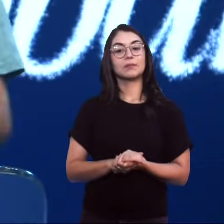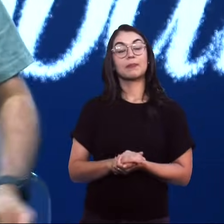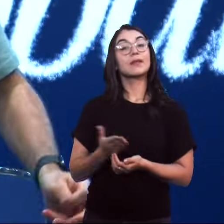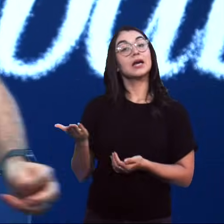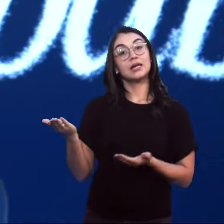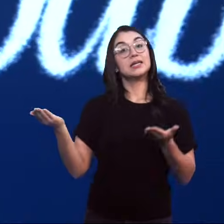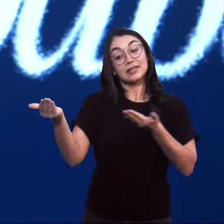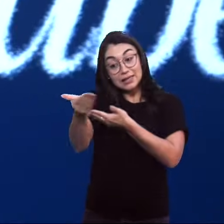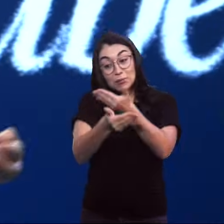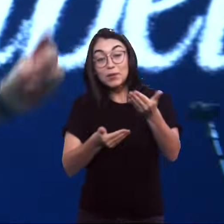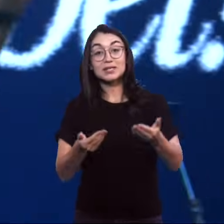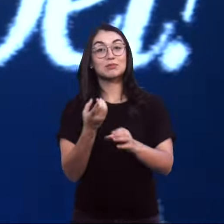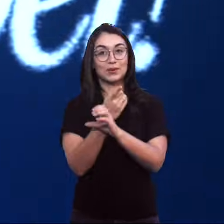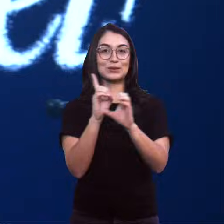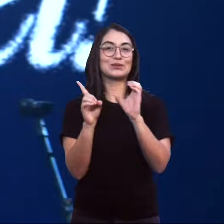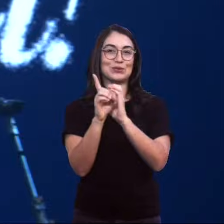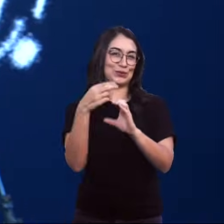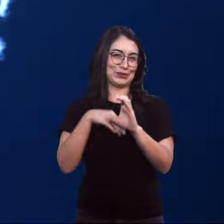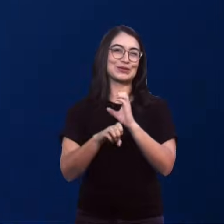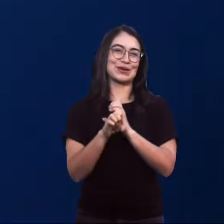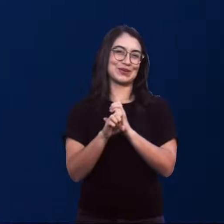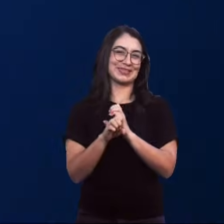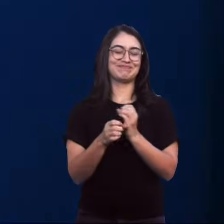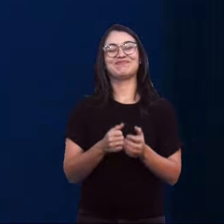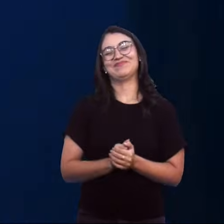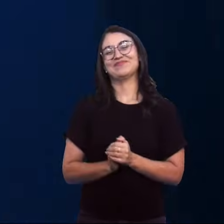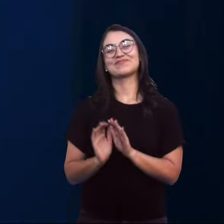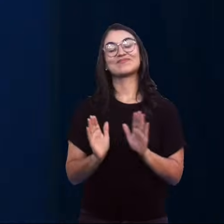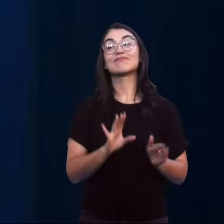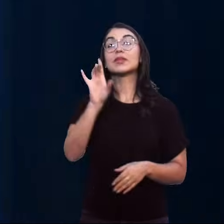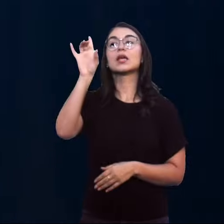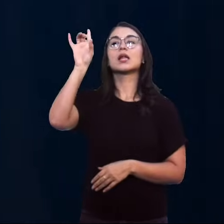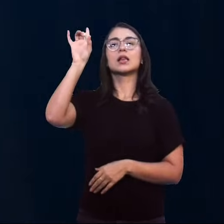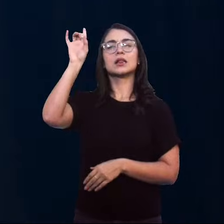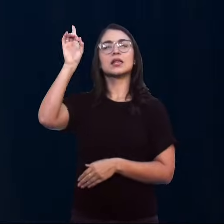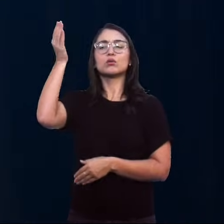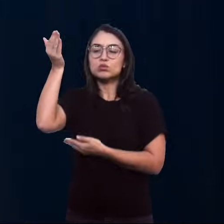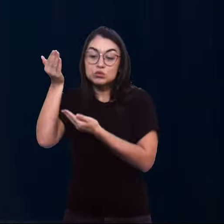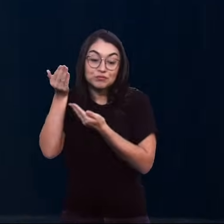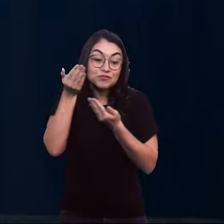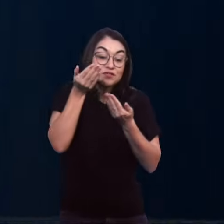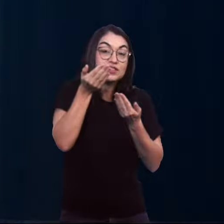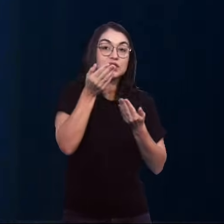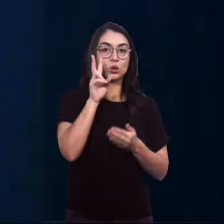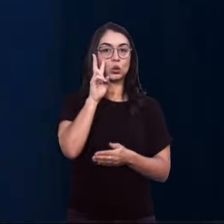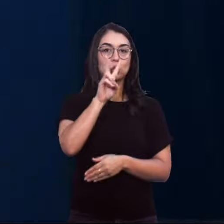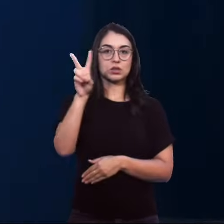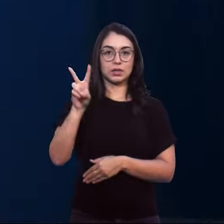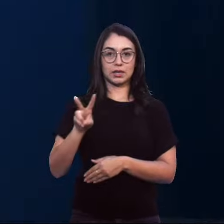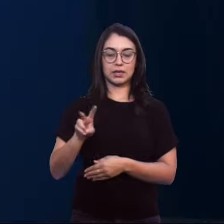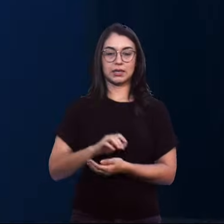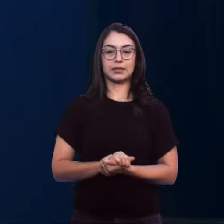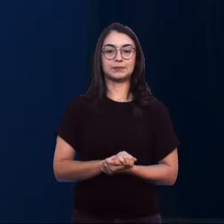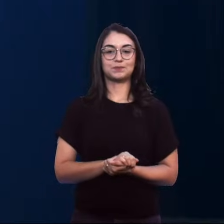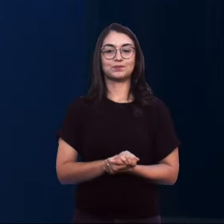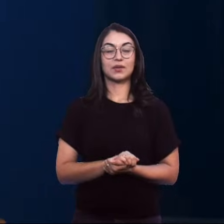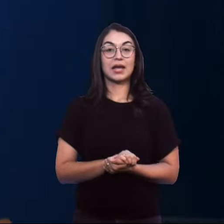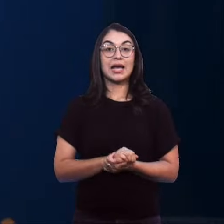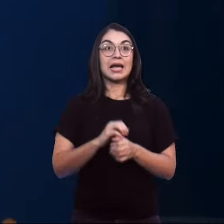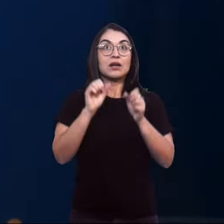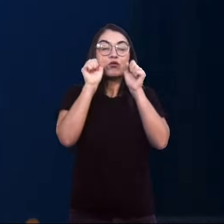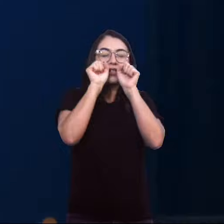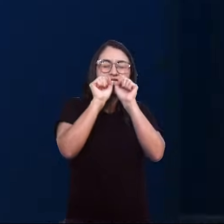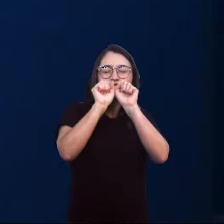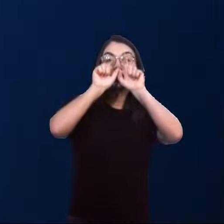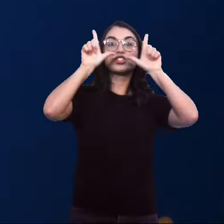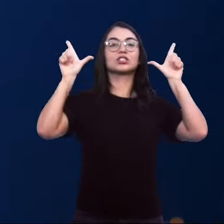no culto da UAM. E Deus visitou ele um dia. A Bíblia fala que ele foi despertado